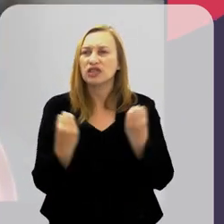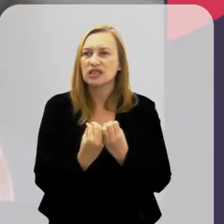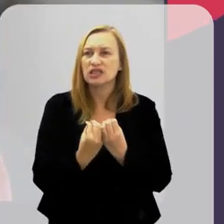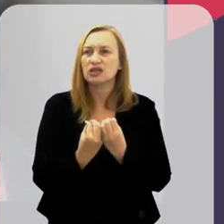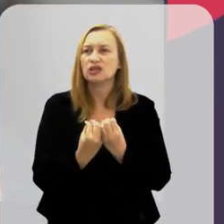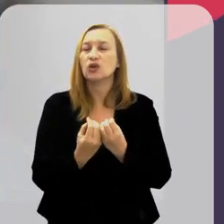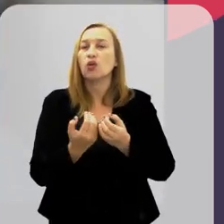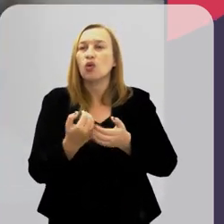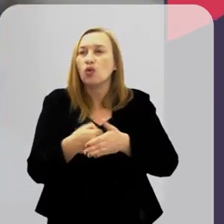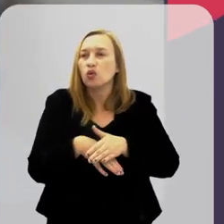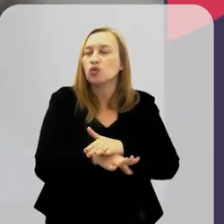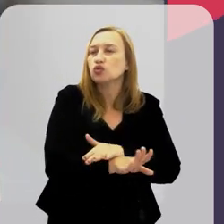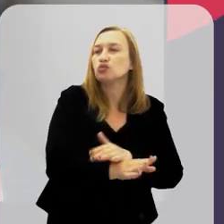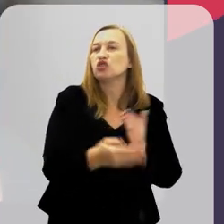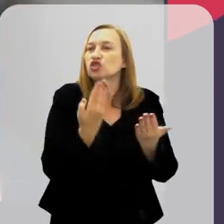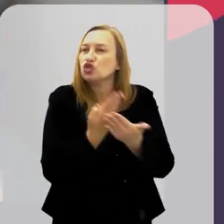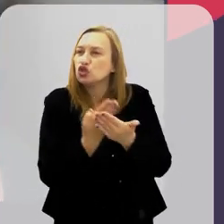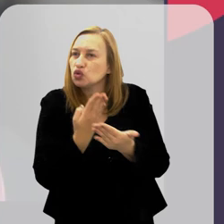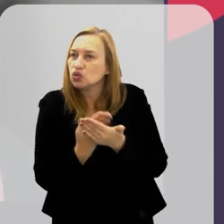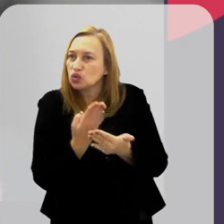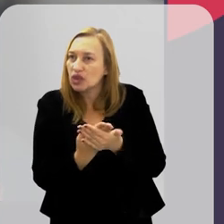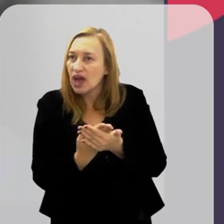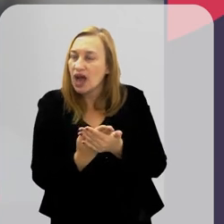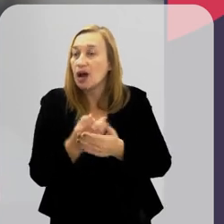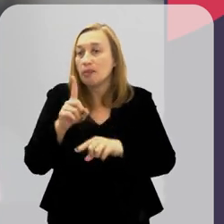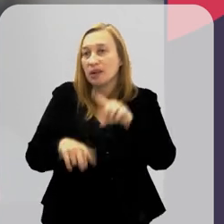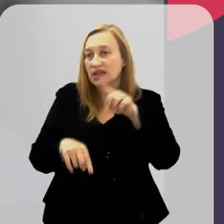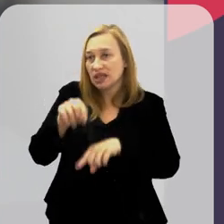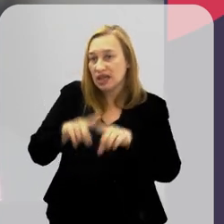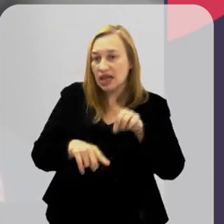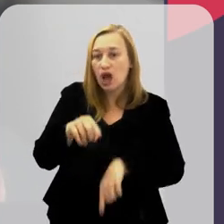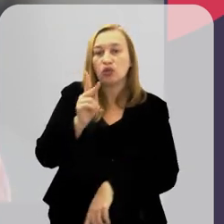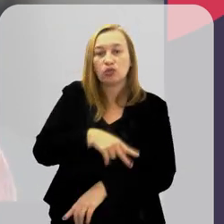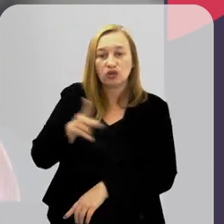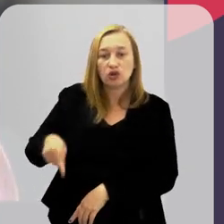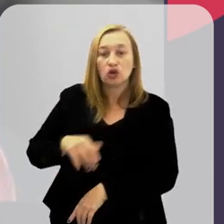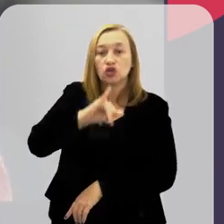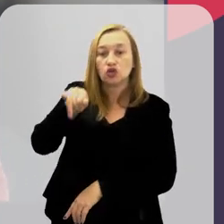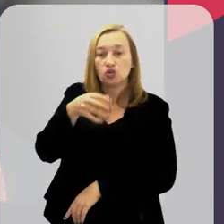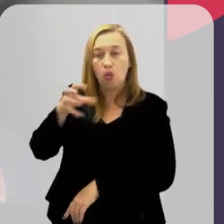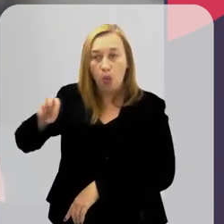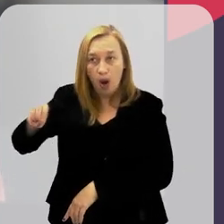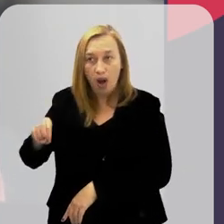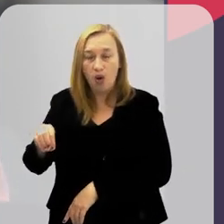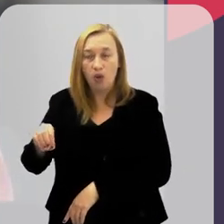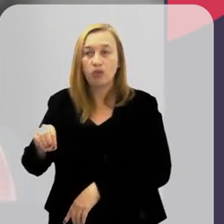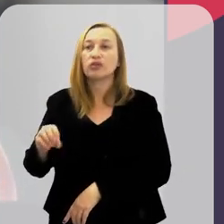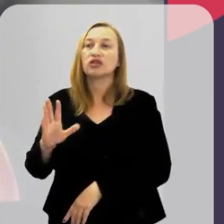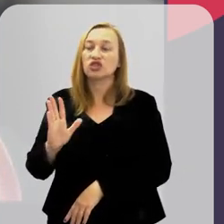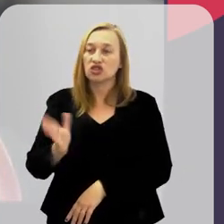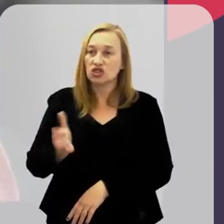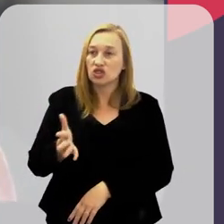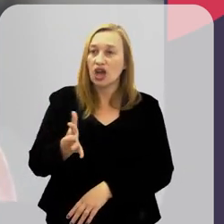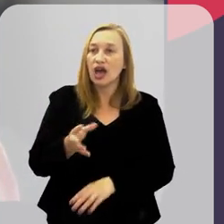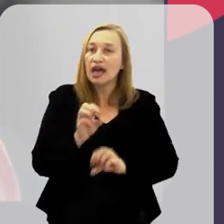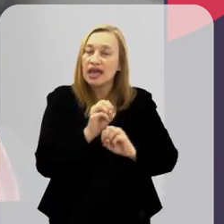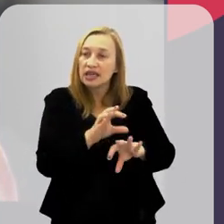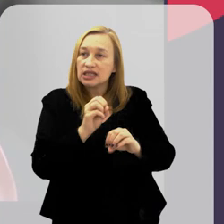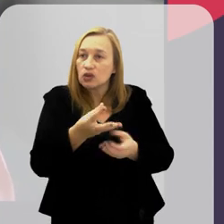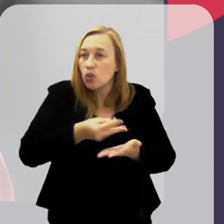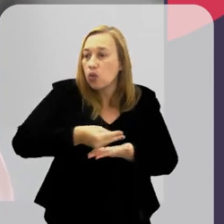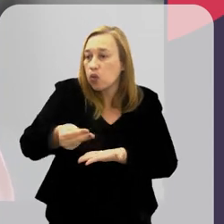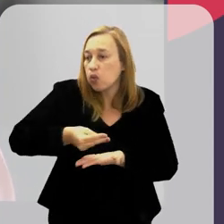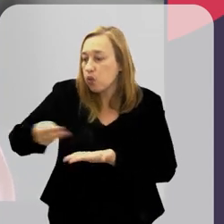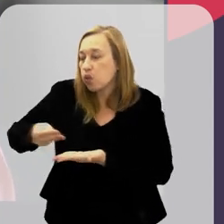uma oficina sobre hábitos de estudo, que também tem a ver com o material do professor João do Carmo, né? Ele já aplicou, né,